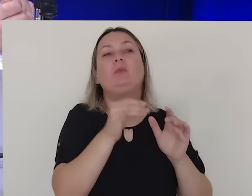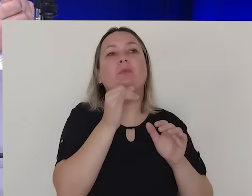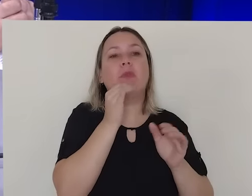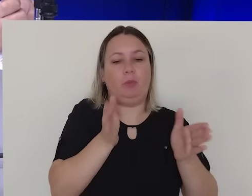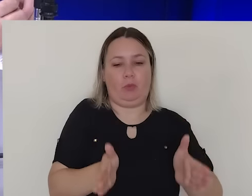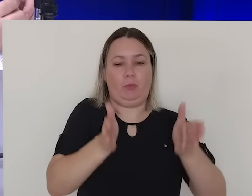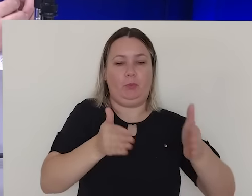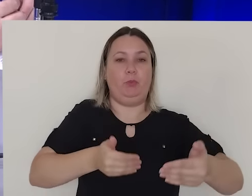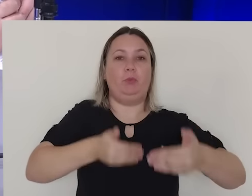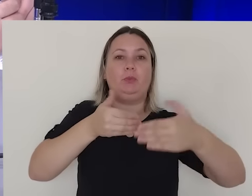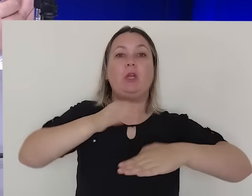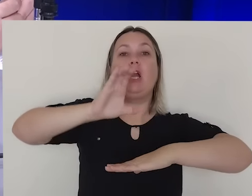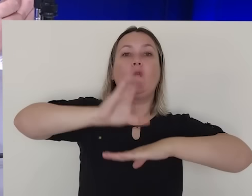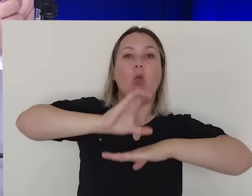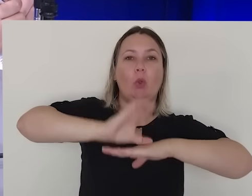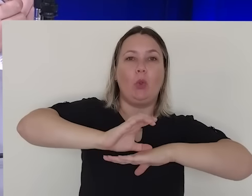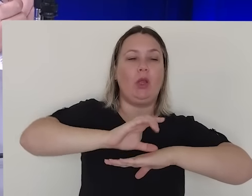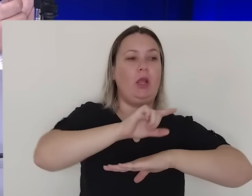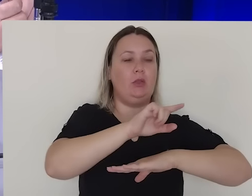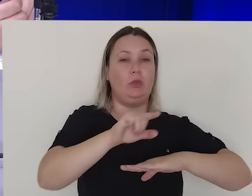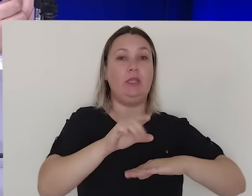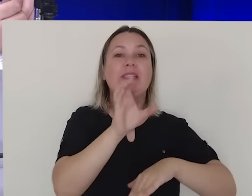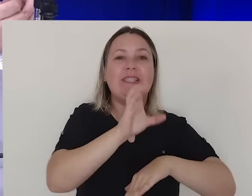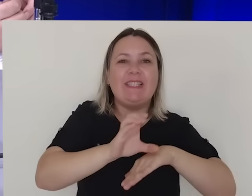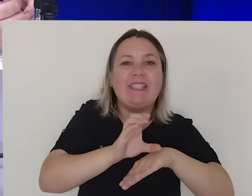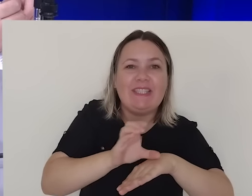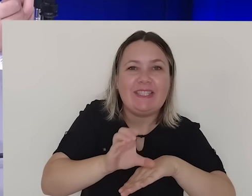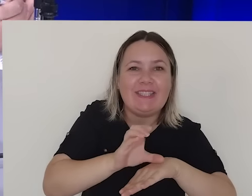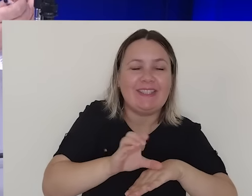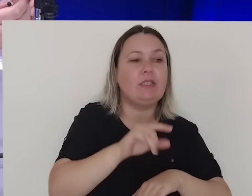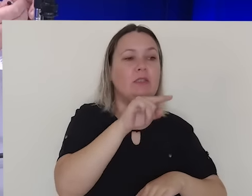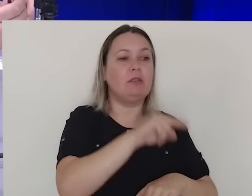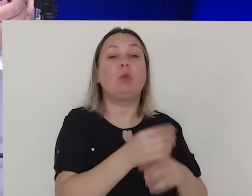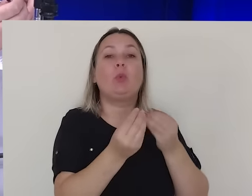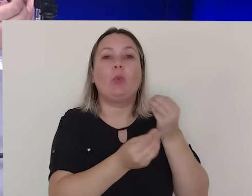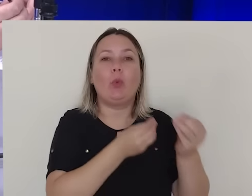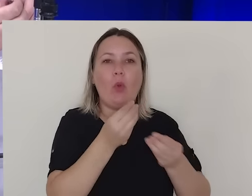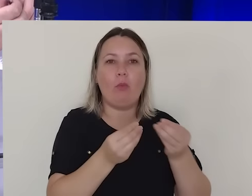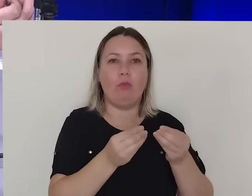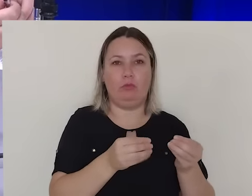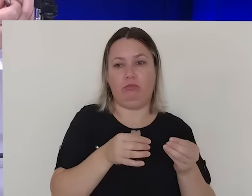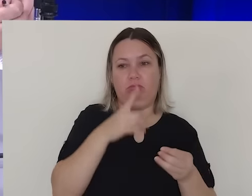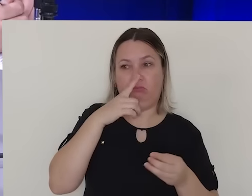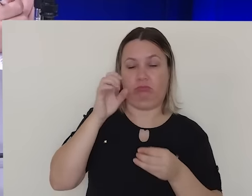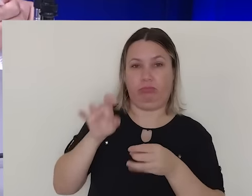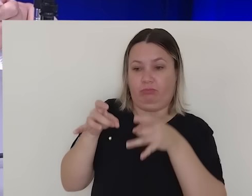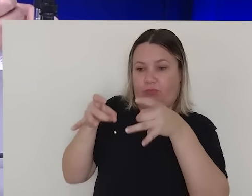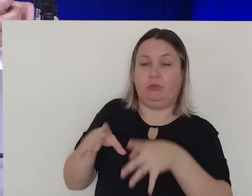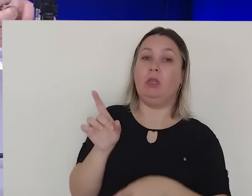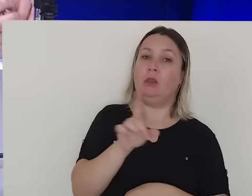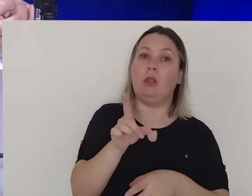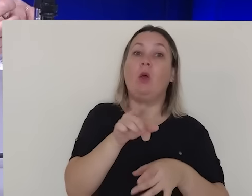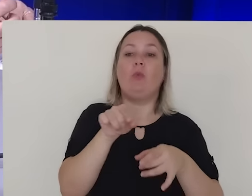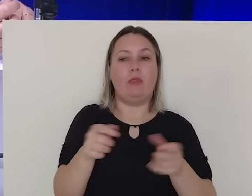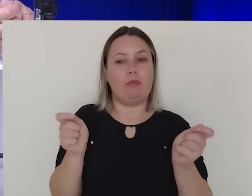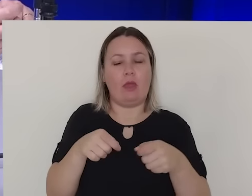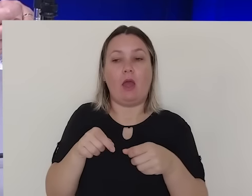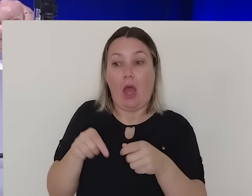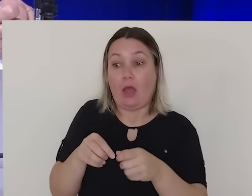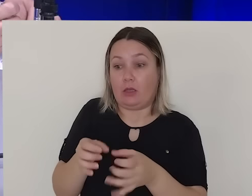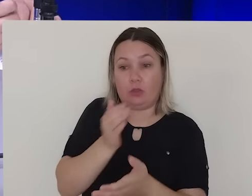to todo o entulho cinza ele volta pra cadeia produtiva 100% é separado ele vai lá e volta nós estamos com a